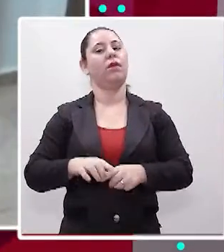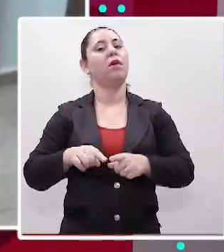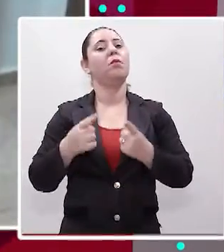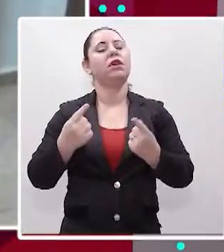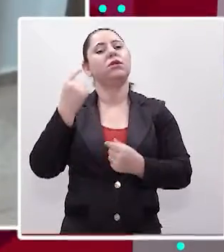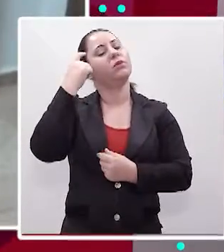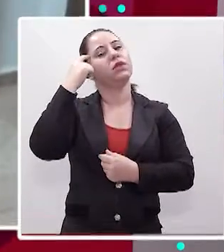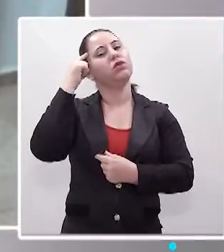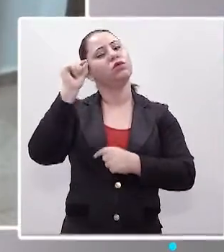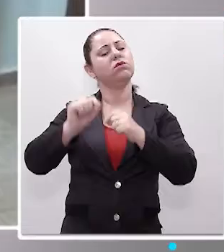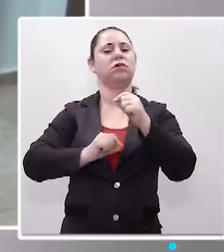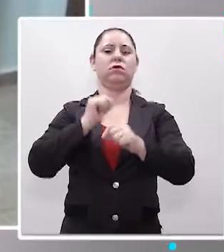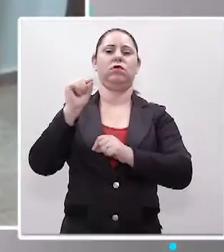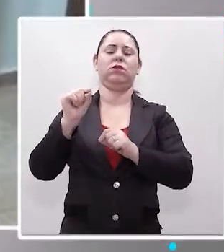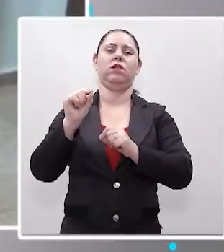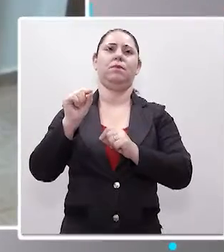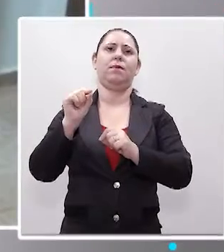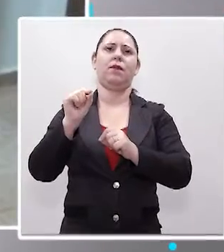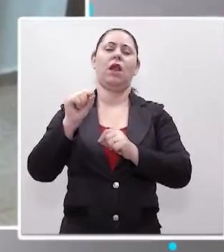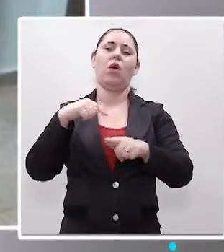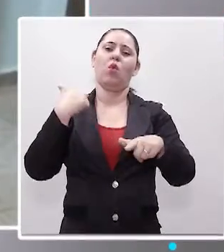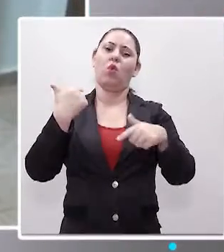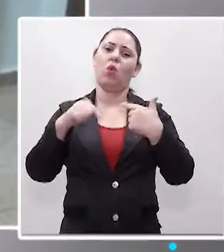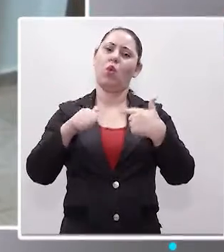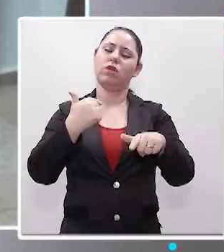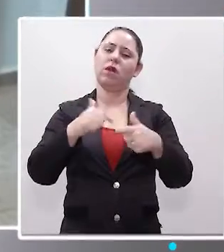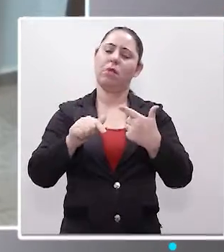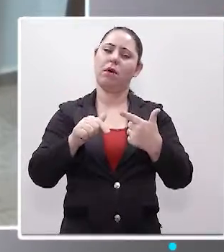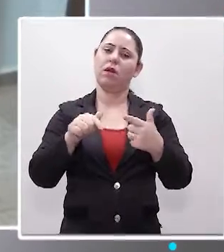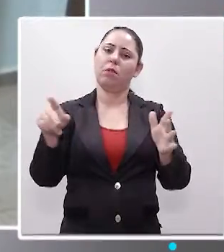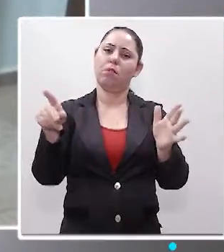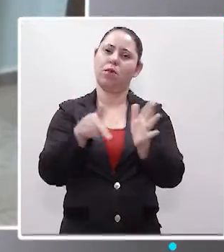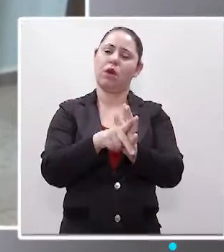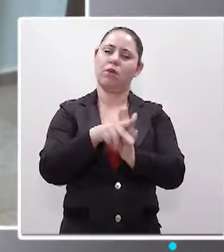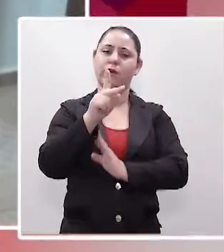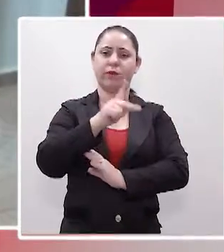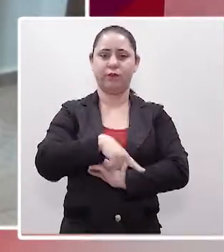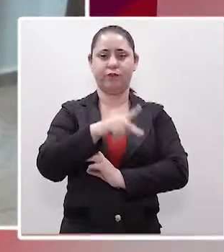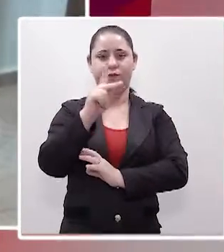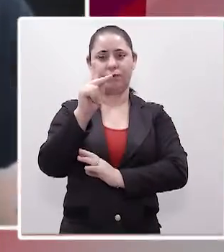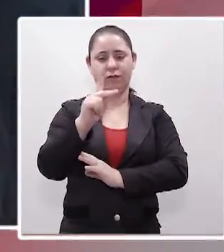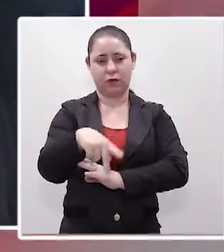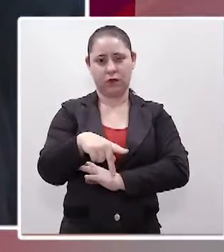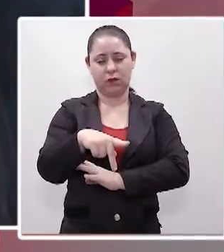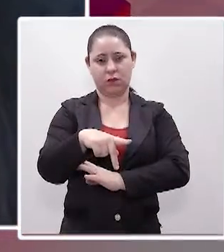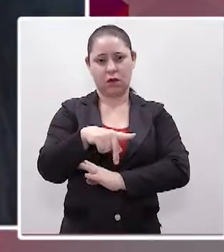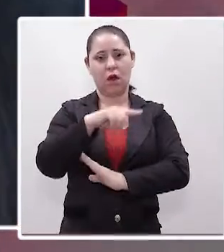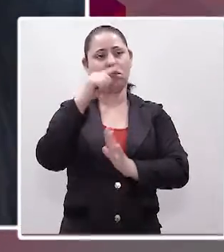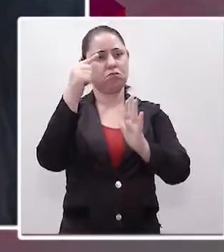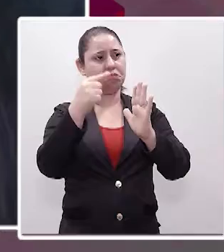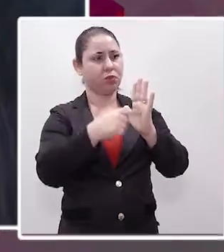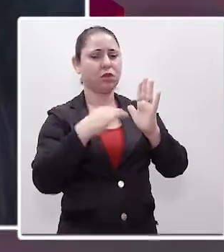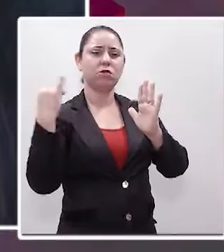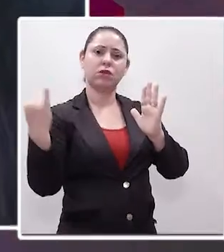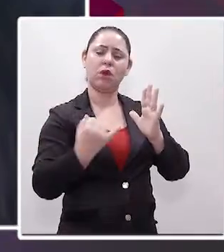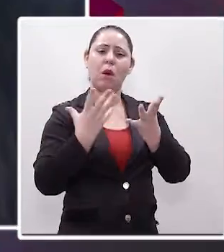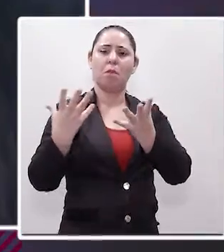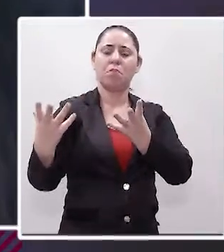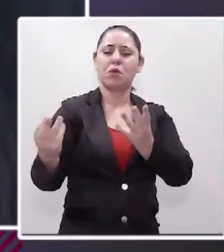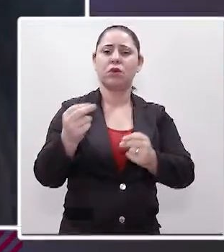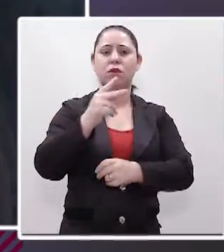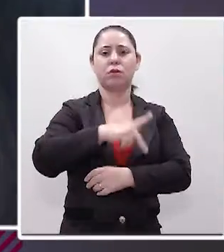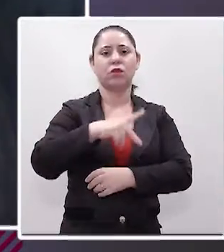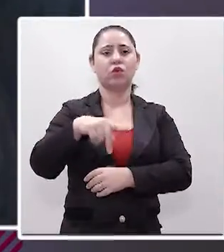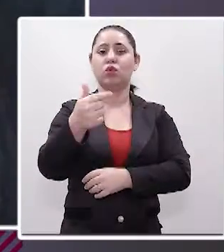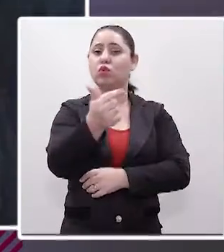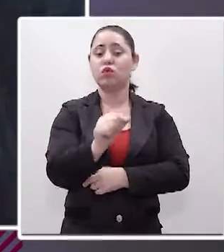redes, mas eu acho que as condições de trabalho dos professores foi um ponto crucial,